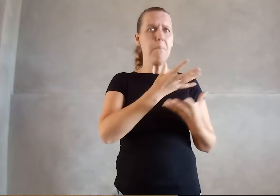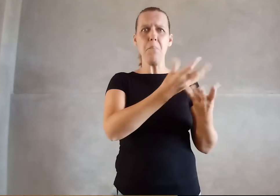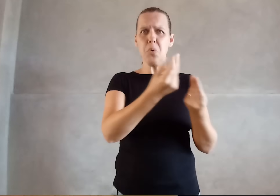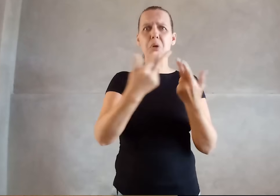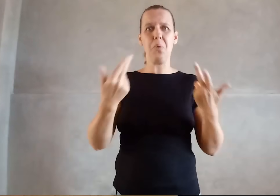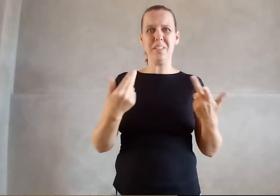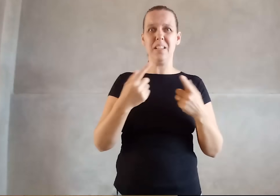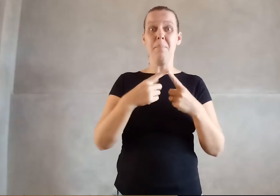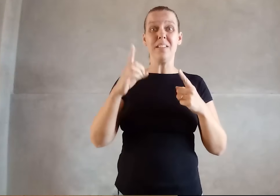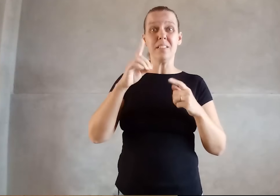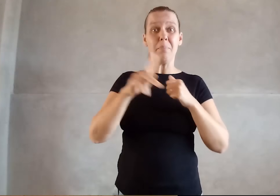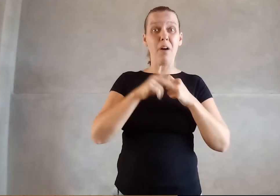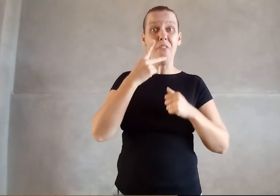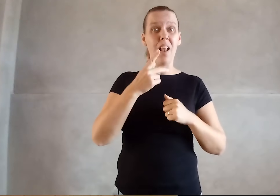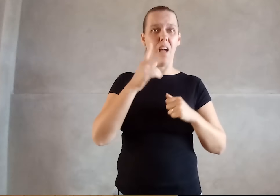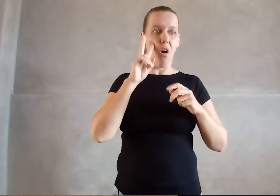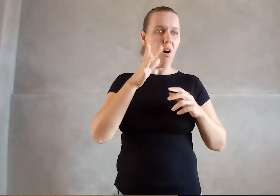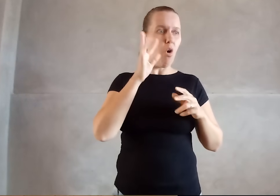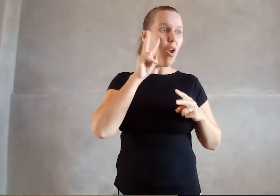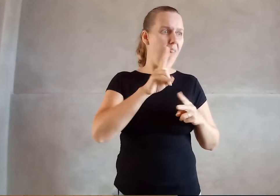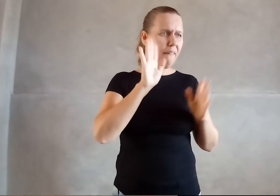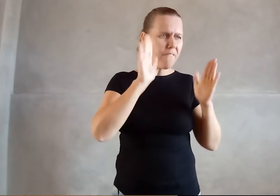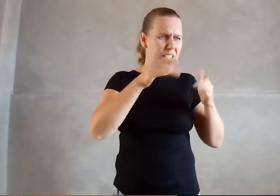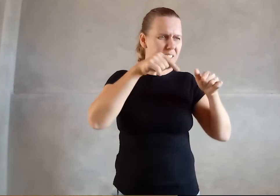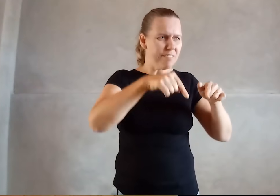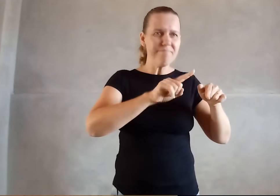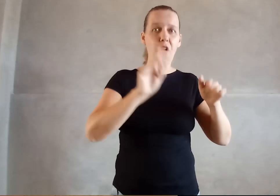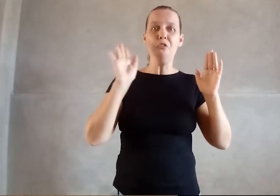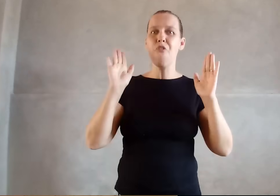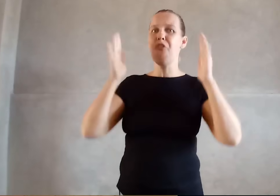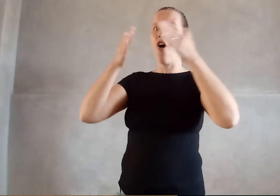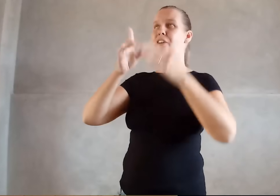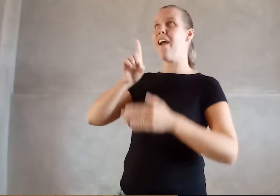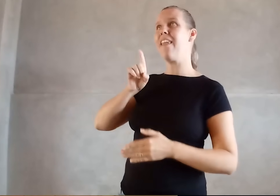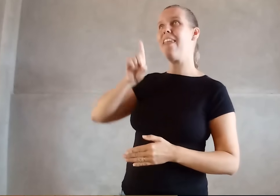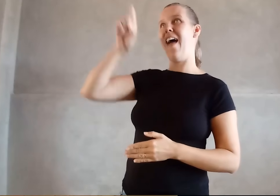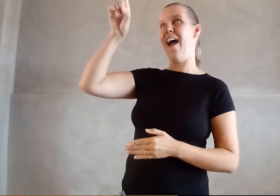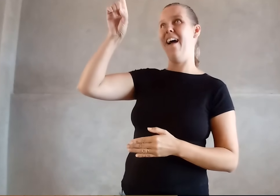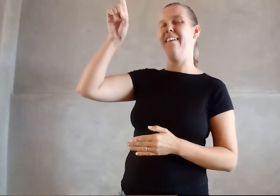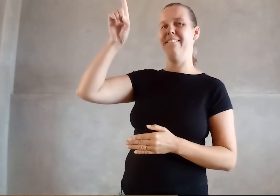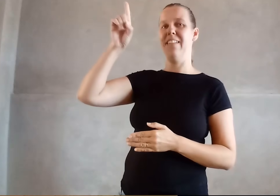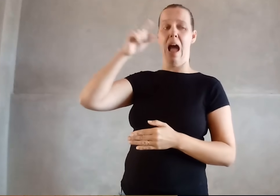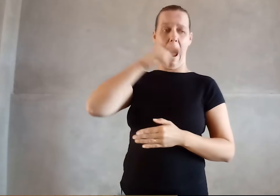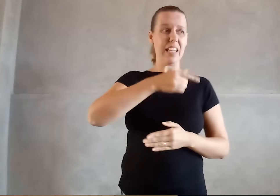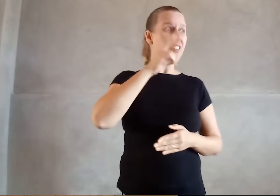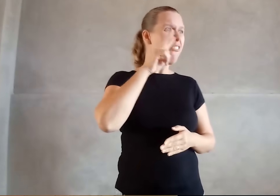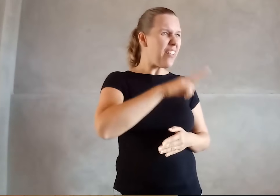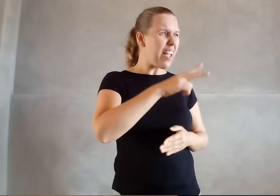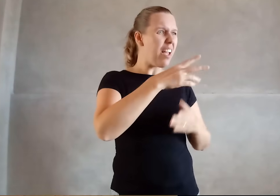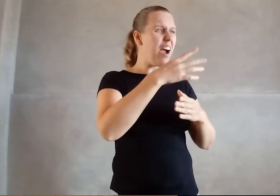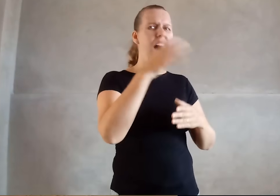pois o que se vê é transitório. Aquilo que nós estamos ouvindo, vendo no mundo inteiro, vai passar,